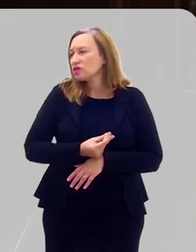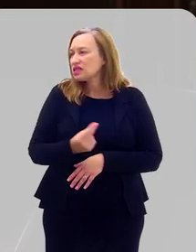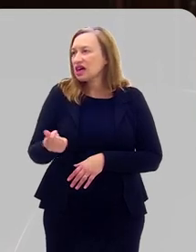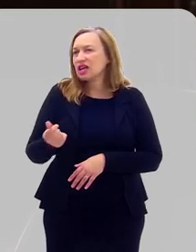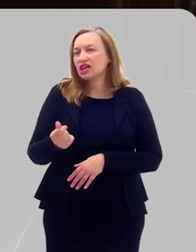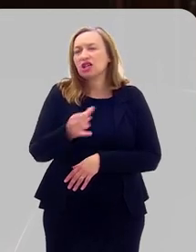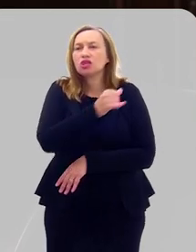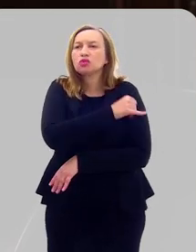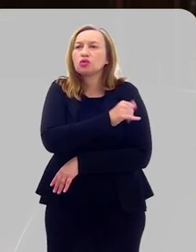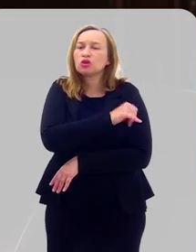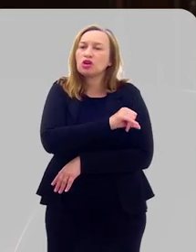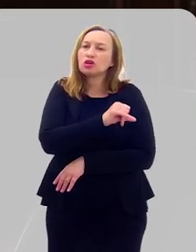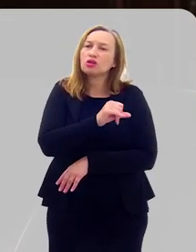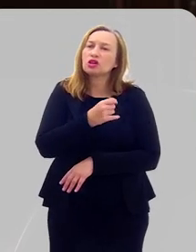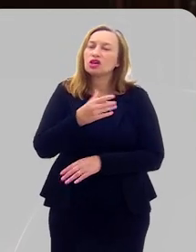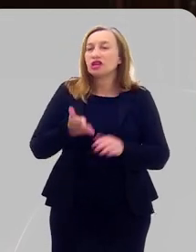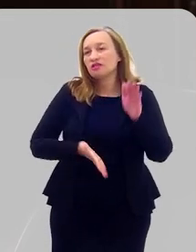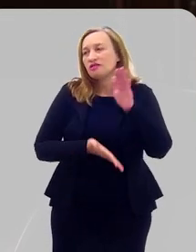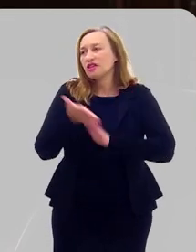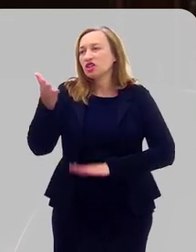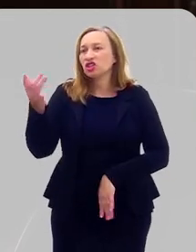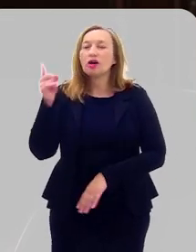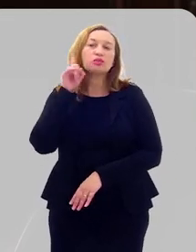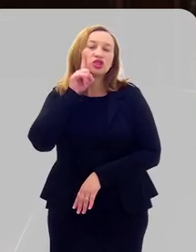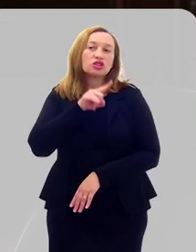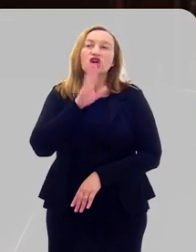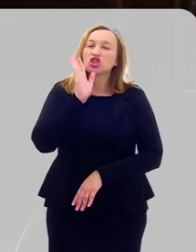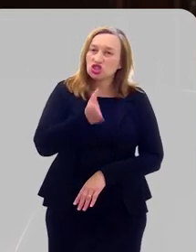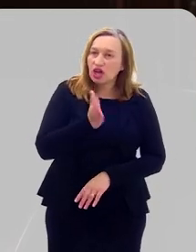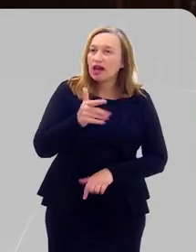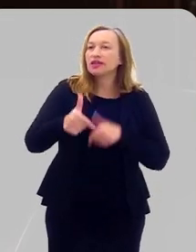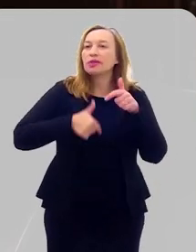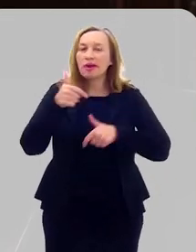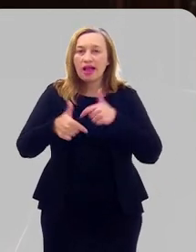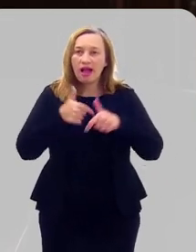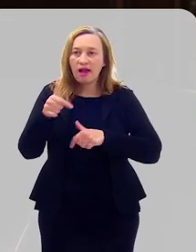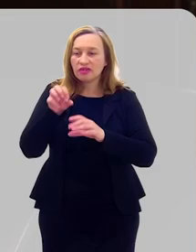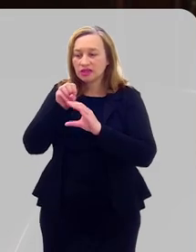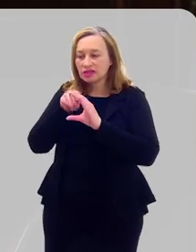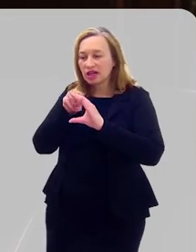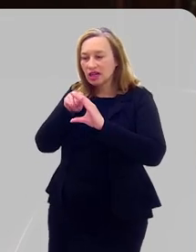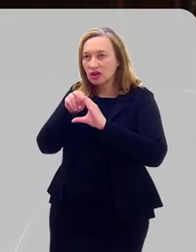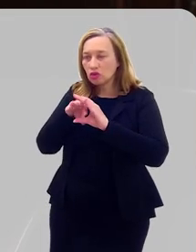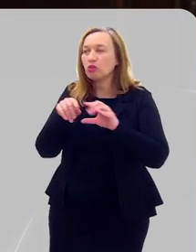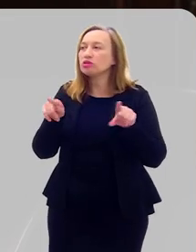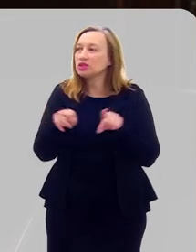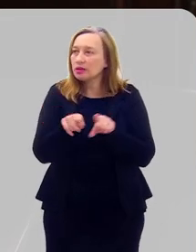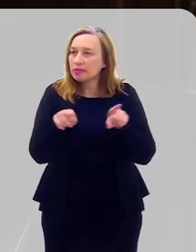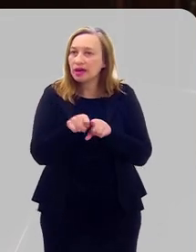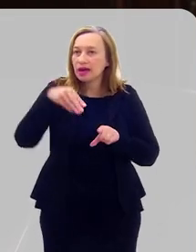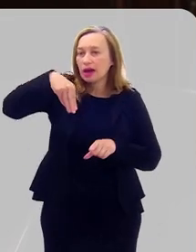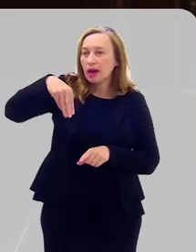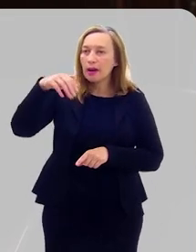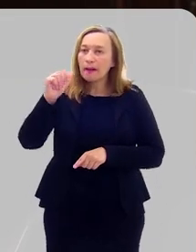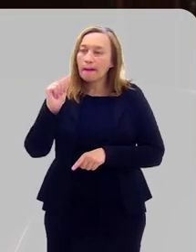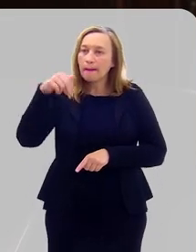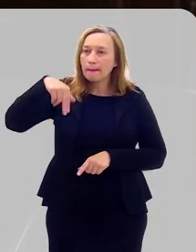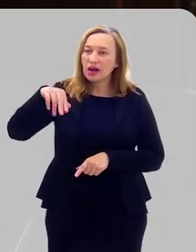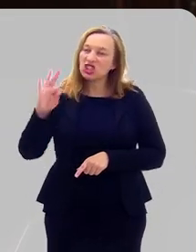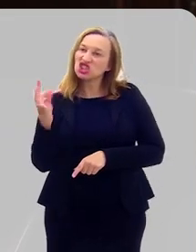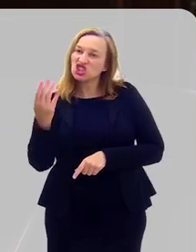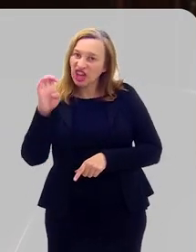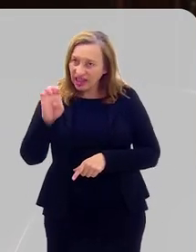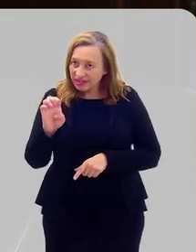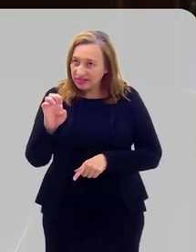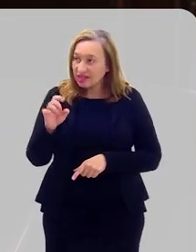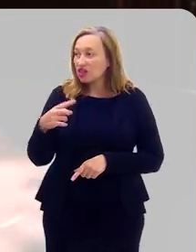fora do Rio de Janeiro e tentar a vida nos Estados Unidos. Você vai... Eu já trabalhava na Globo, já trabalhava na... Fui da Manchete, né? Supervisão da Manchete.